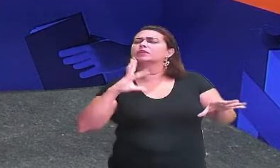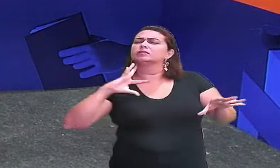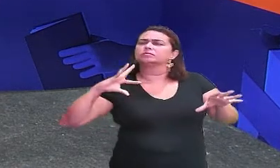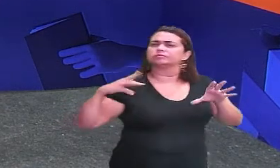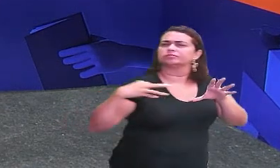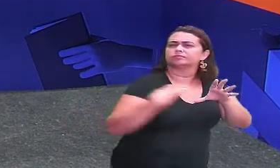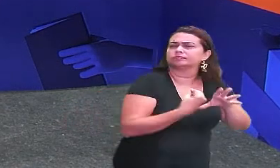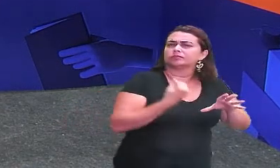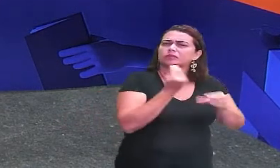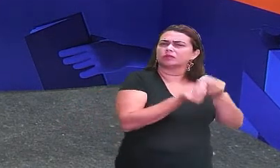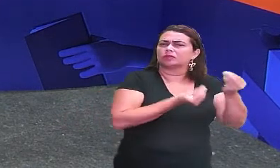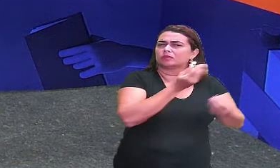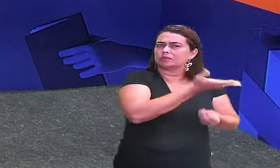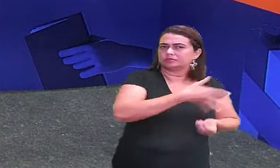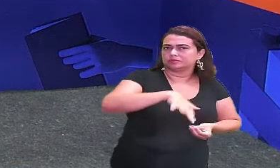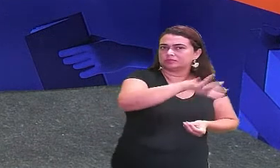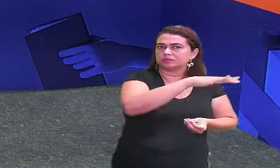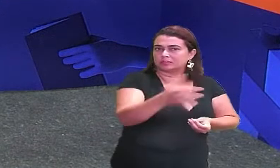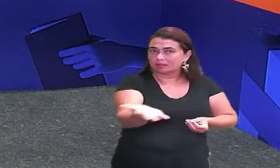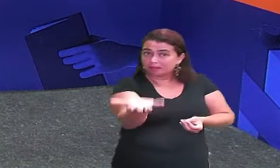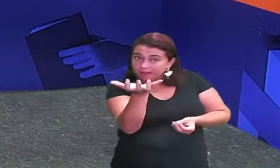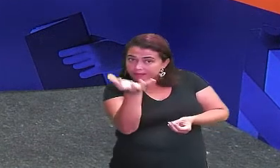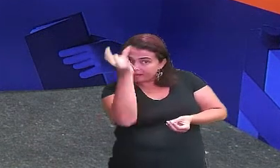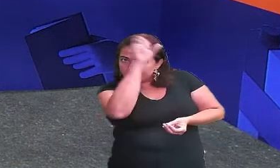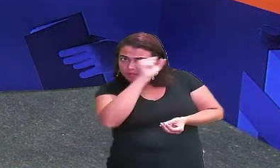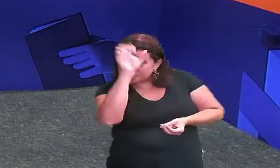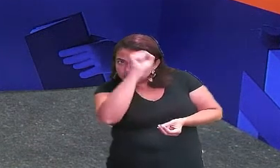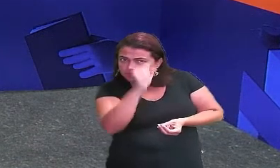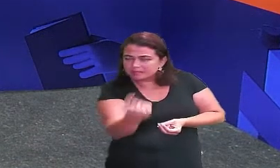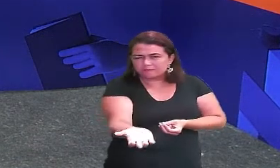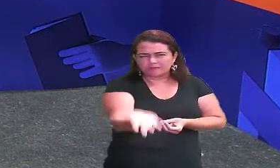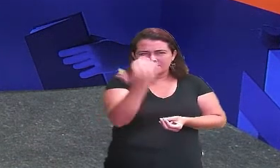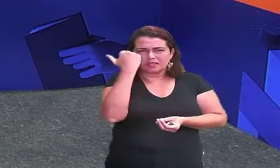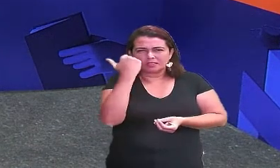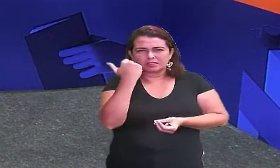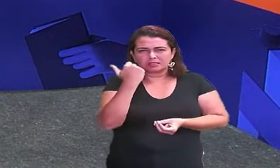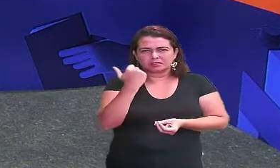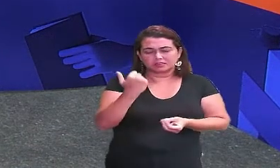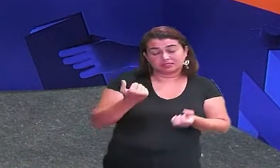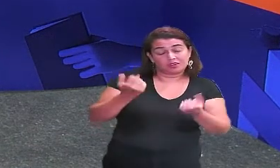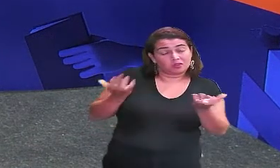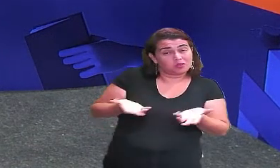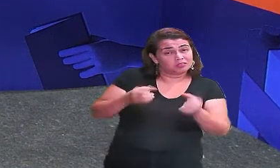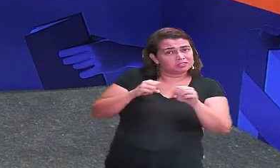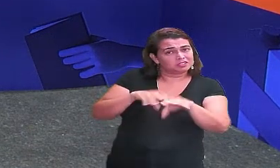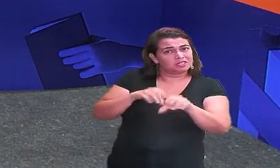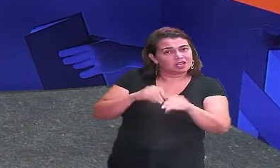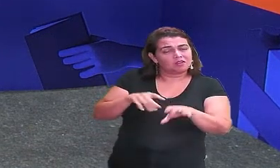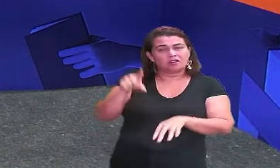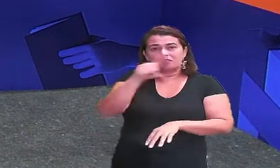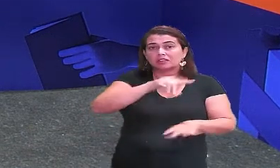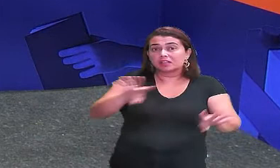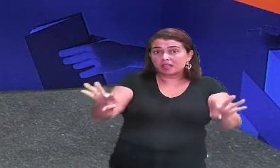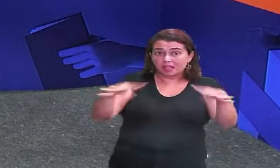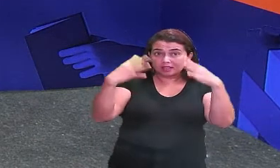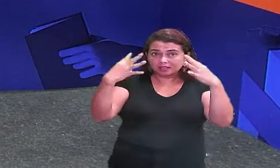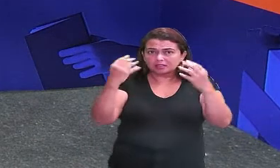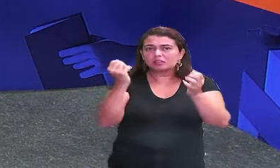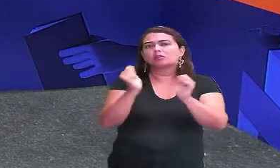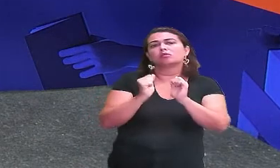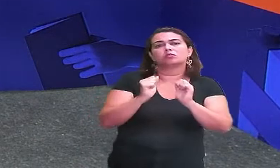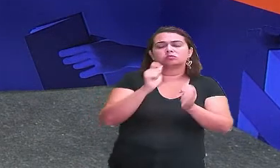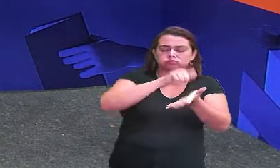para aprender junto comigo? Simbora? Simbora viajar na aula de hoje? Então, ó, se liga, preste atenção, faça as